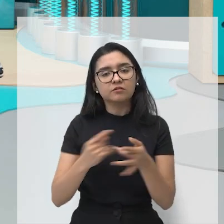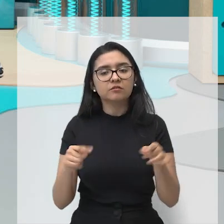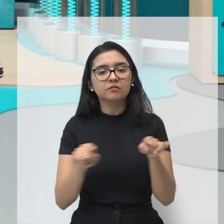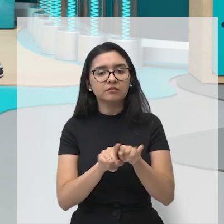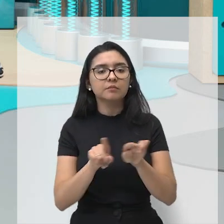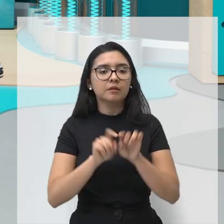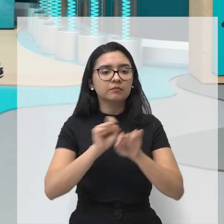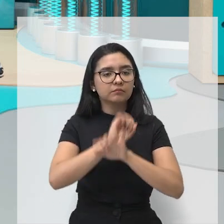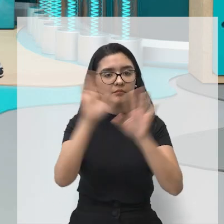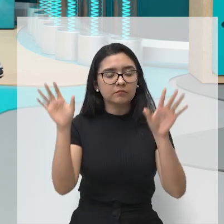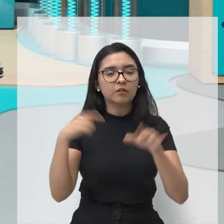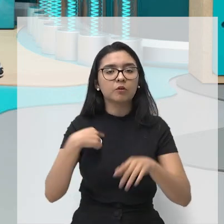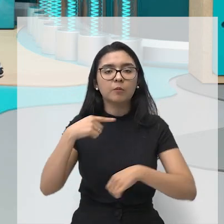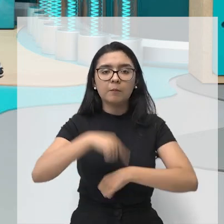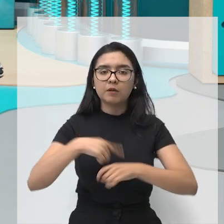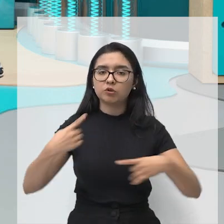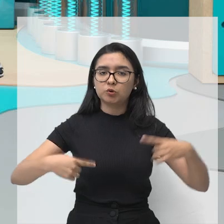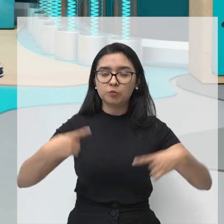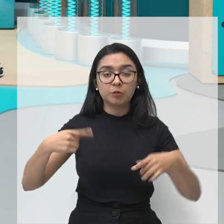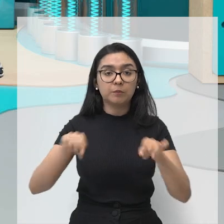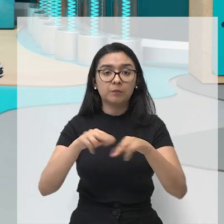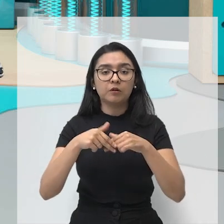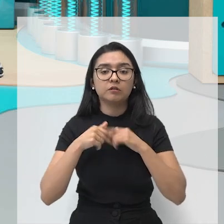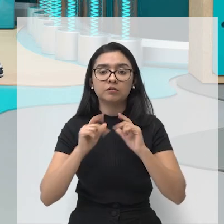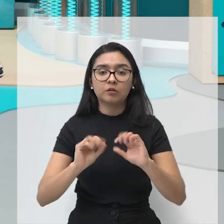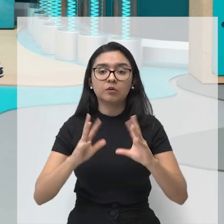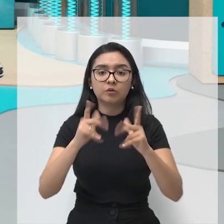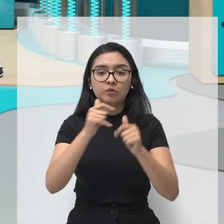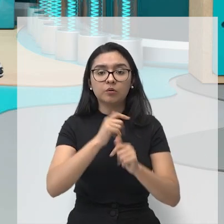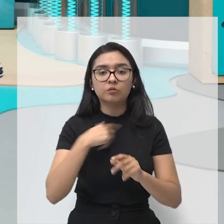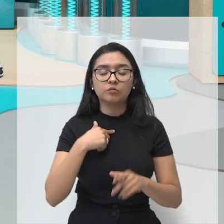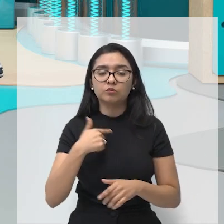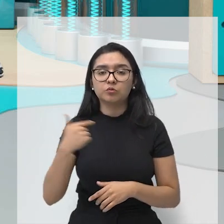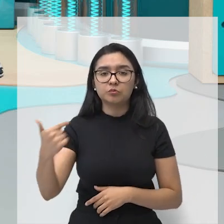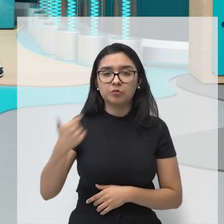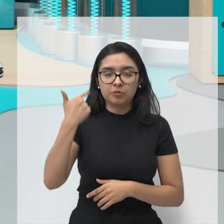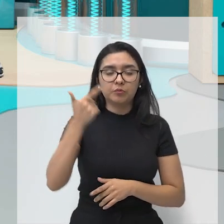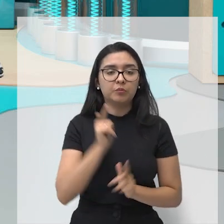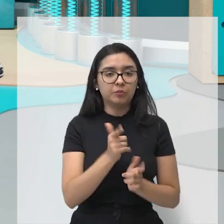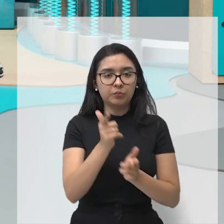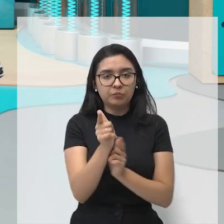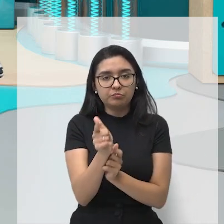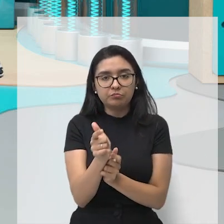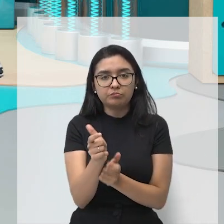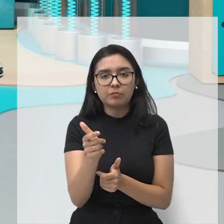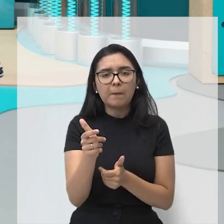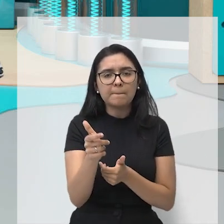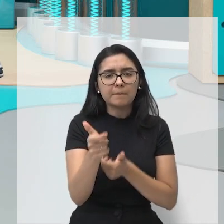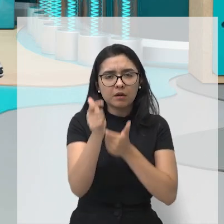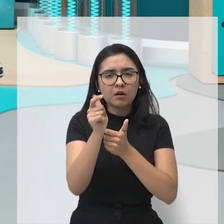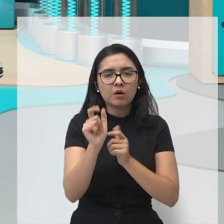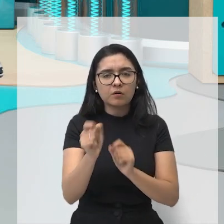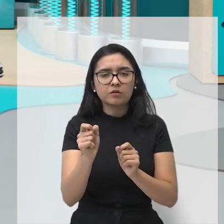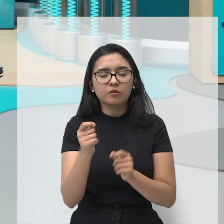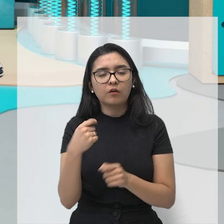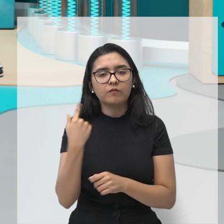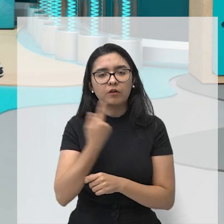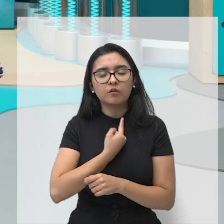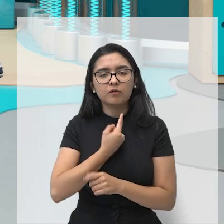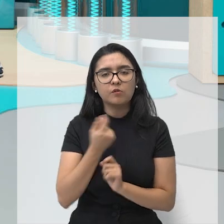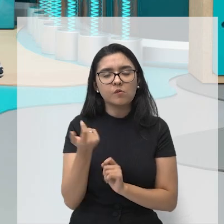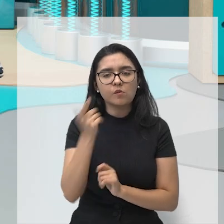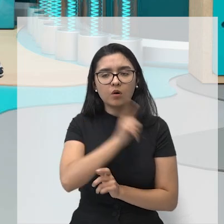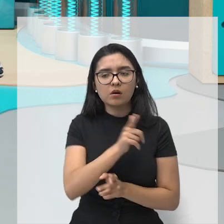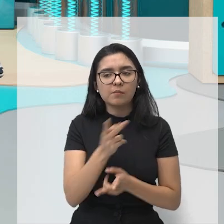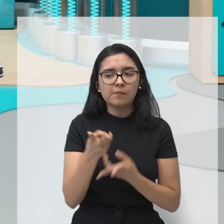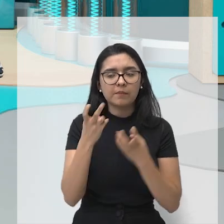a clareza nas disputas, pois nem todos os tiros, né, nem todos os disparos, eles vão ser vistos, mas